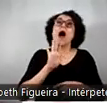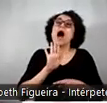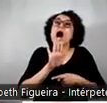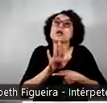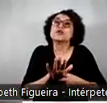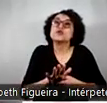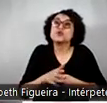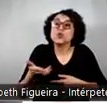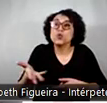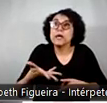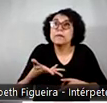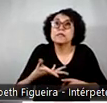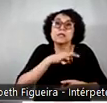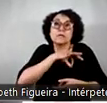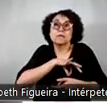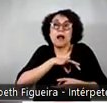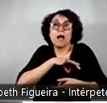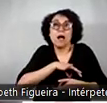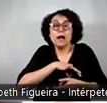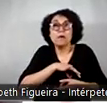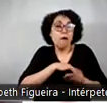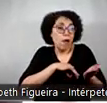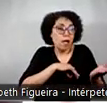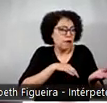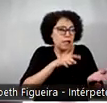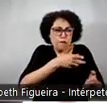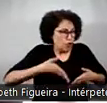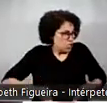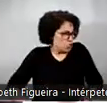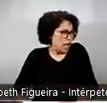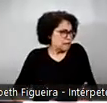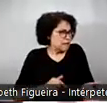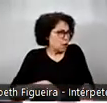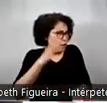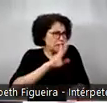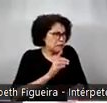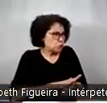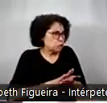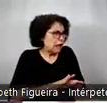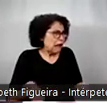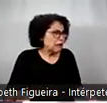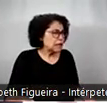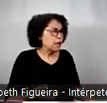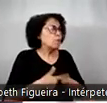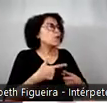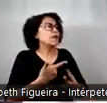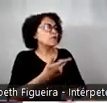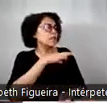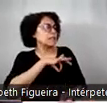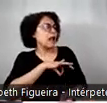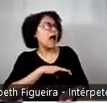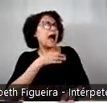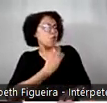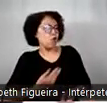né, o João Manuel como uma pessoa migrante, uma pessoa que estava em situação de refúgio do Brasil, recebia